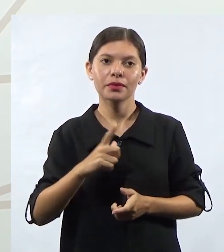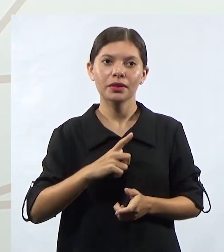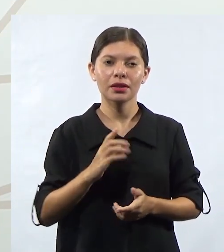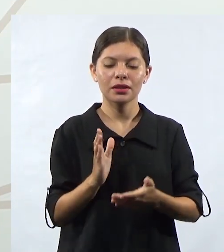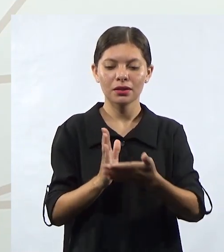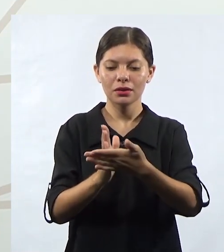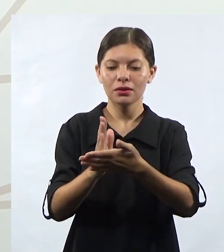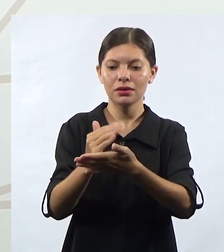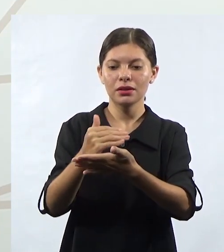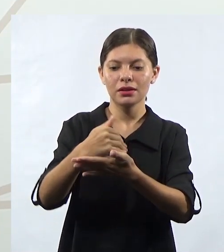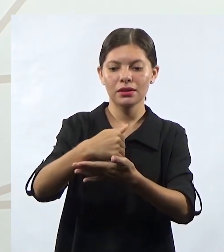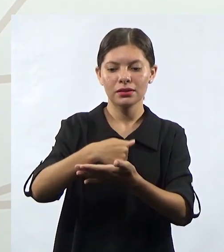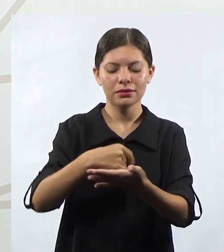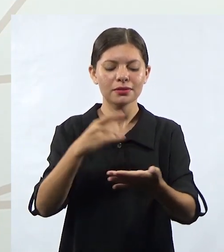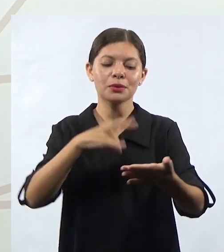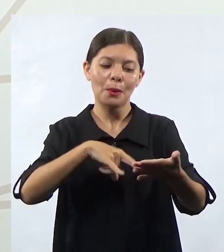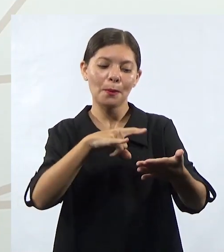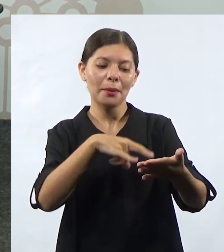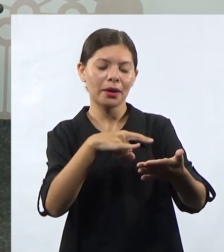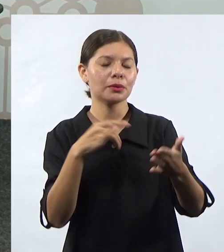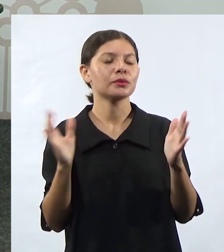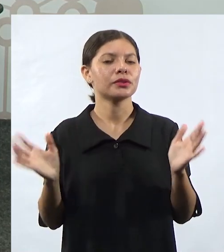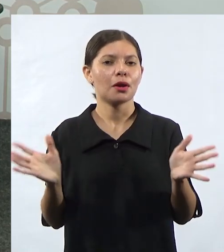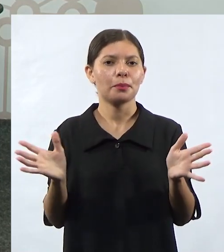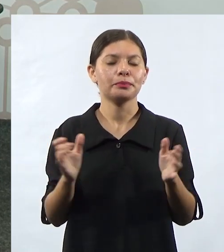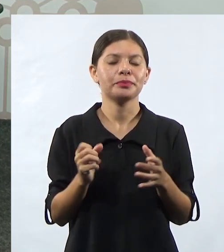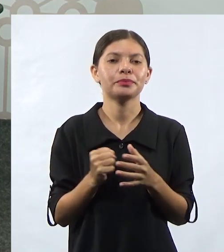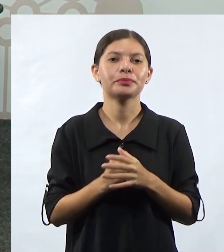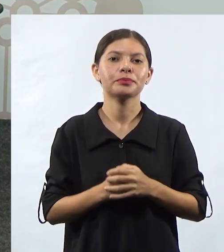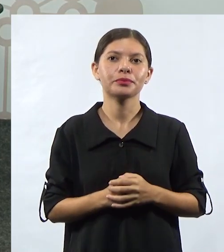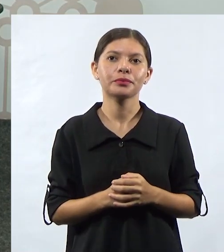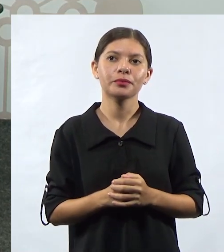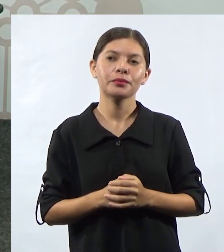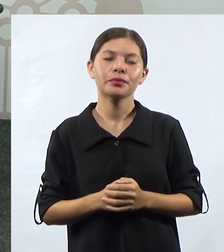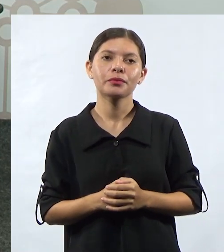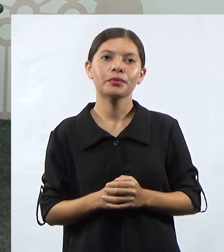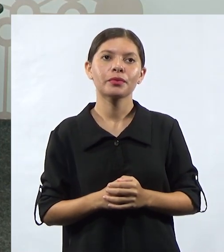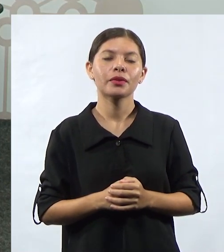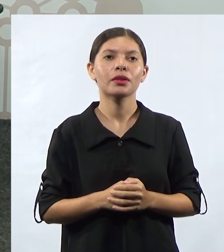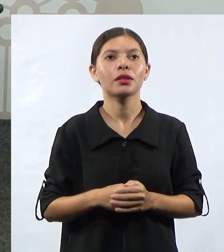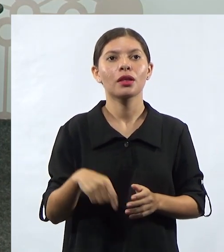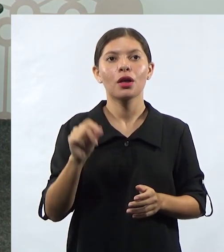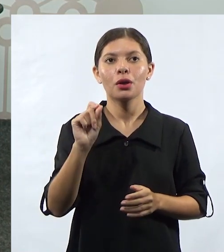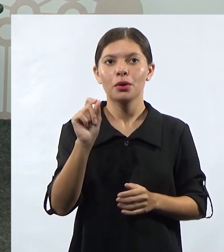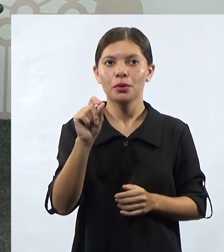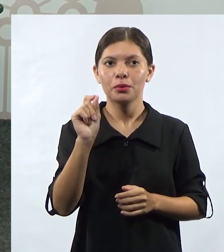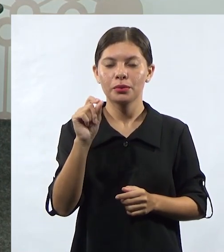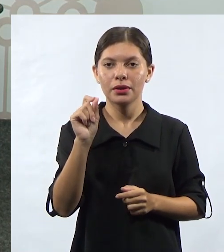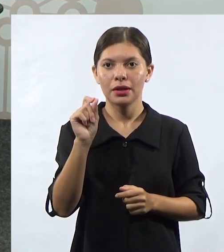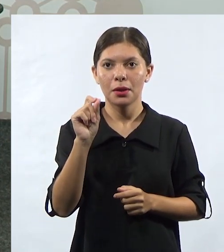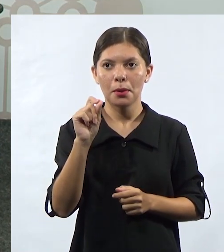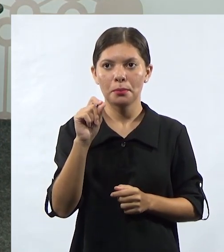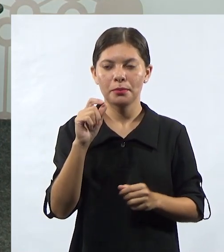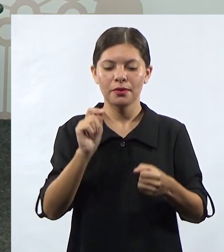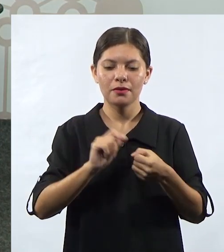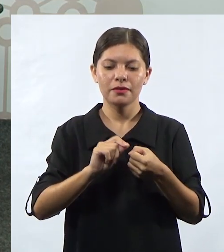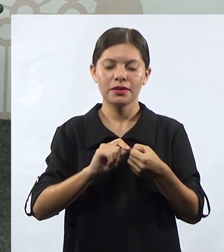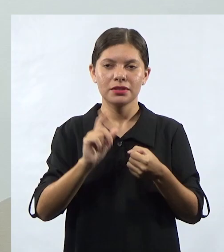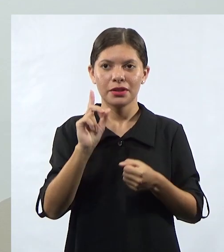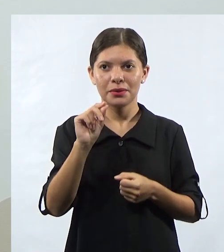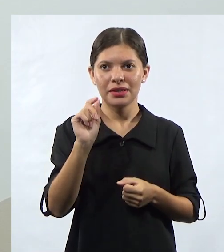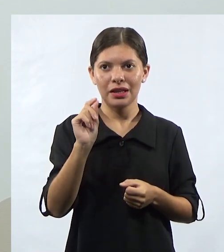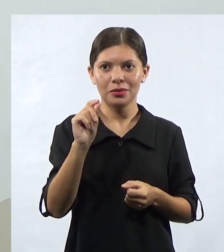dessa autorização prévia. Então a gente estava falando dos papéis, professora, também. Papel de moderador, de assistente, tem mais algum outro